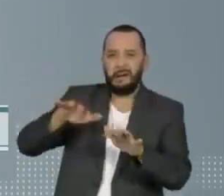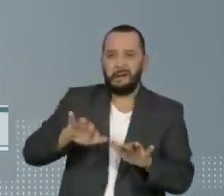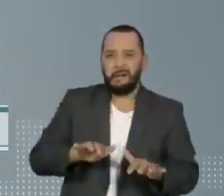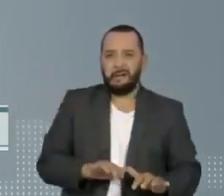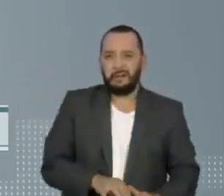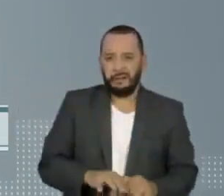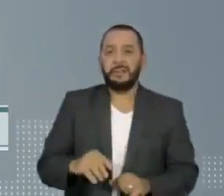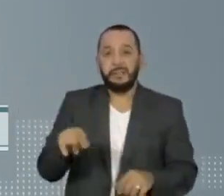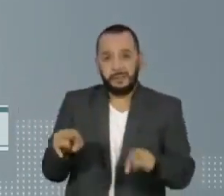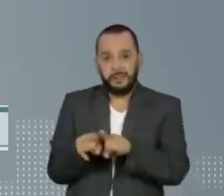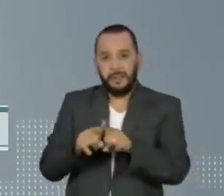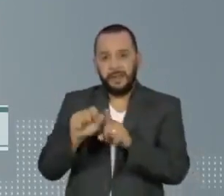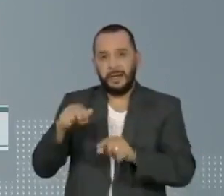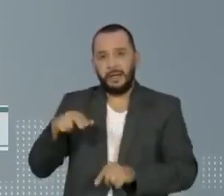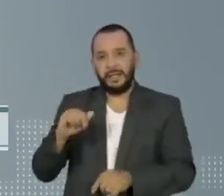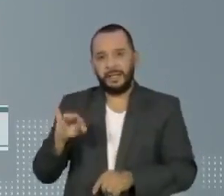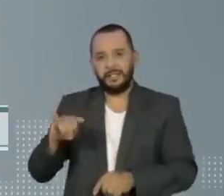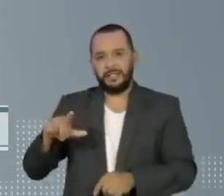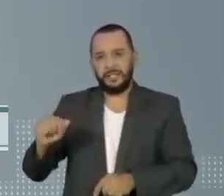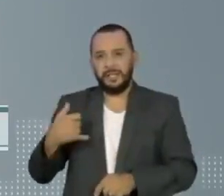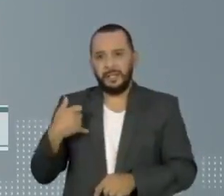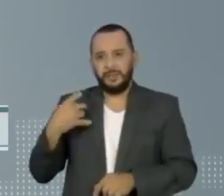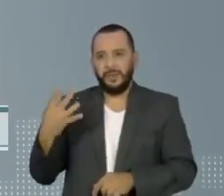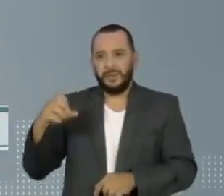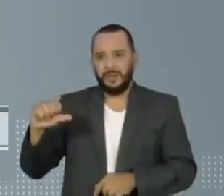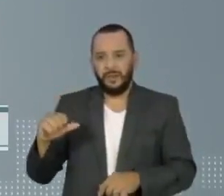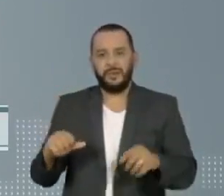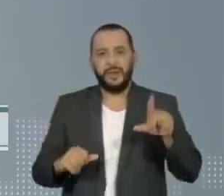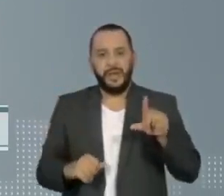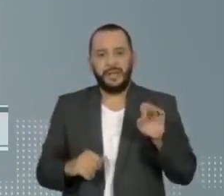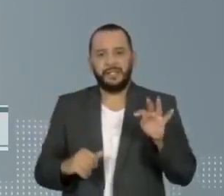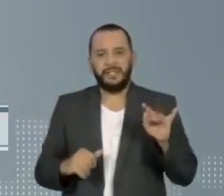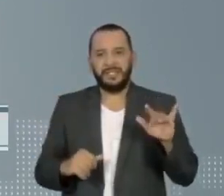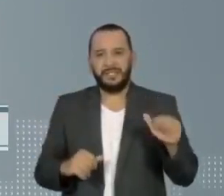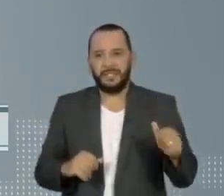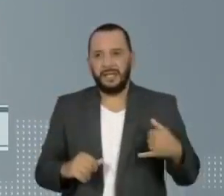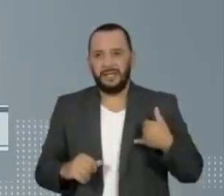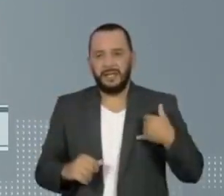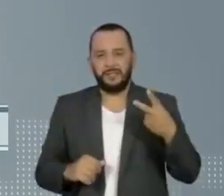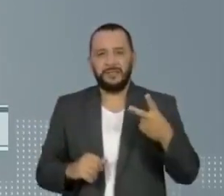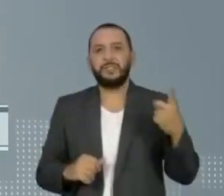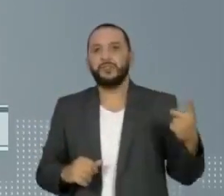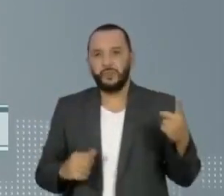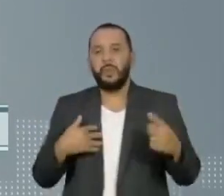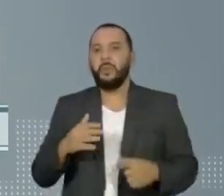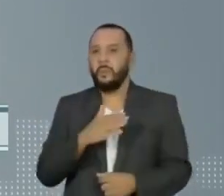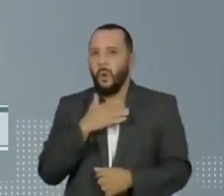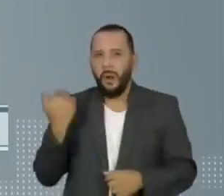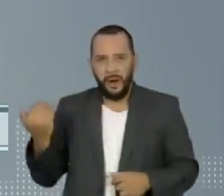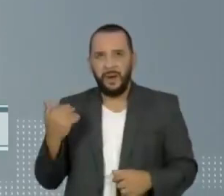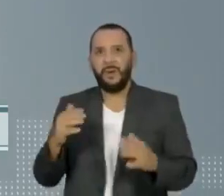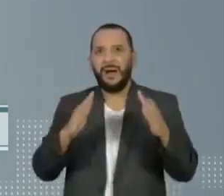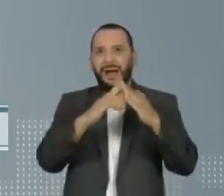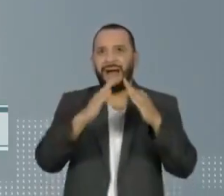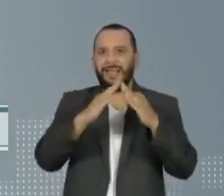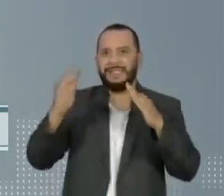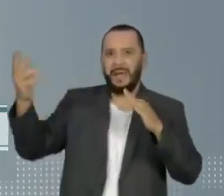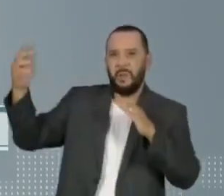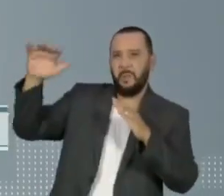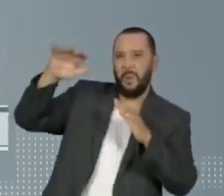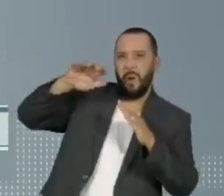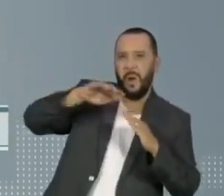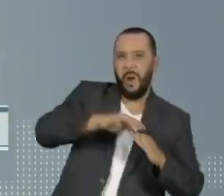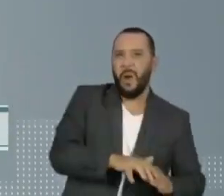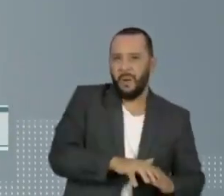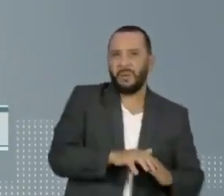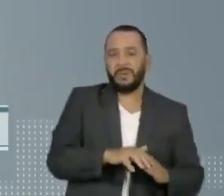Ana Cristina Martins Lopes, de 49 anos, e Letícia Lopes Machado, de 21 anos, morreram soterradas. Mãe e